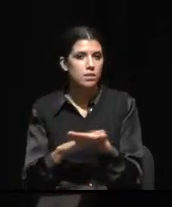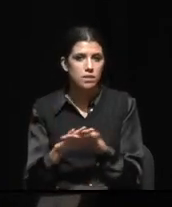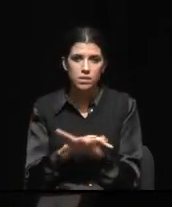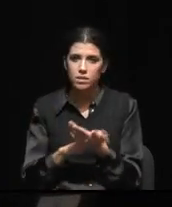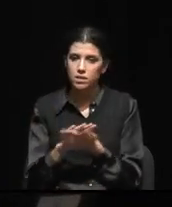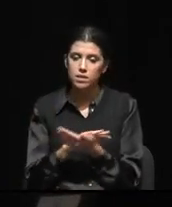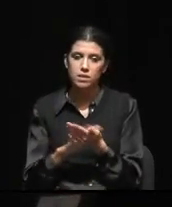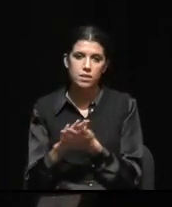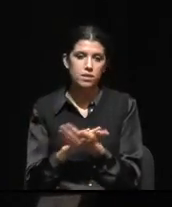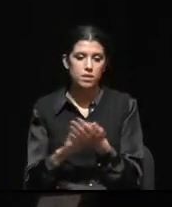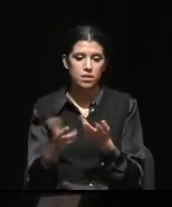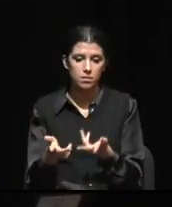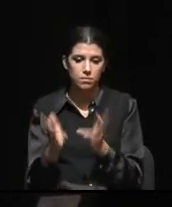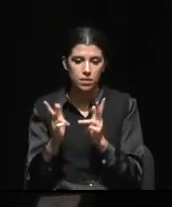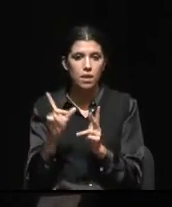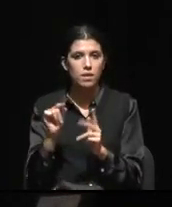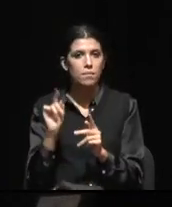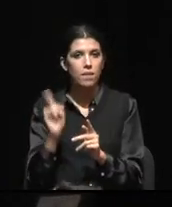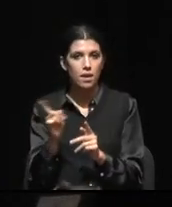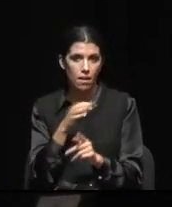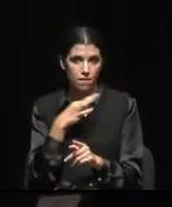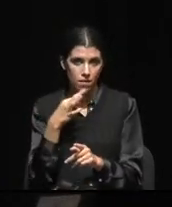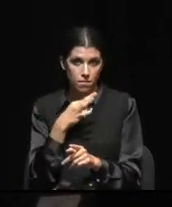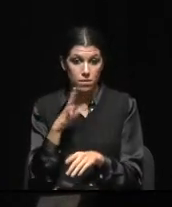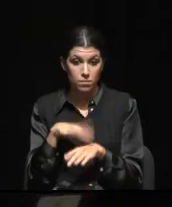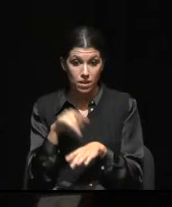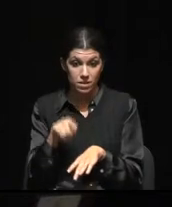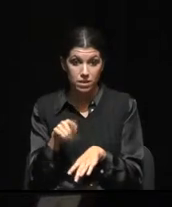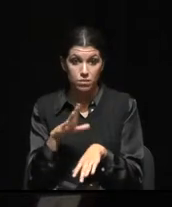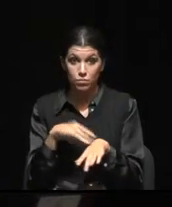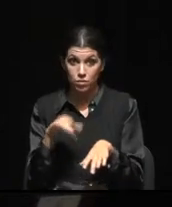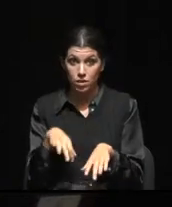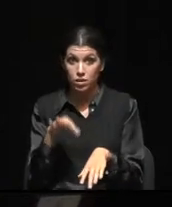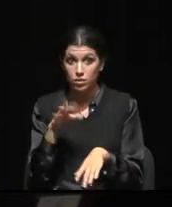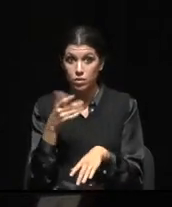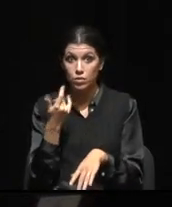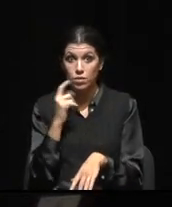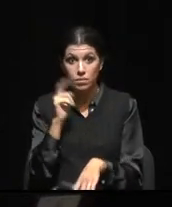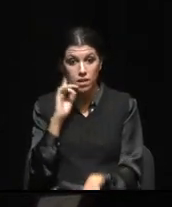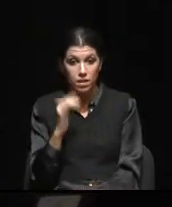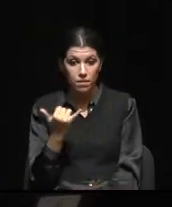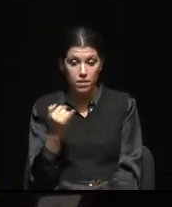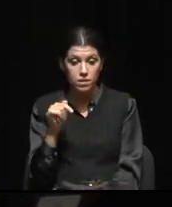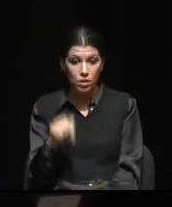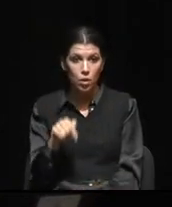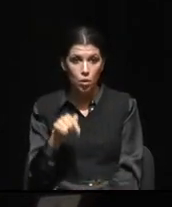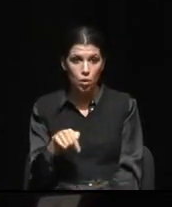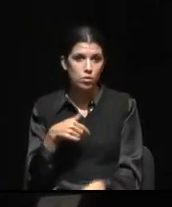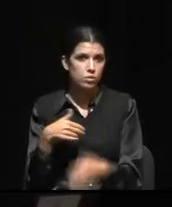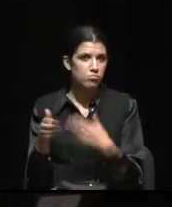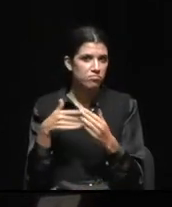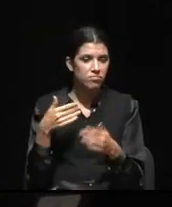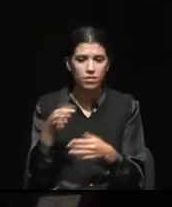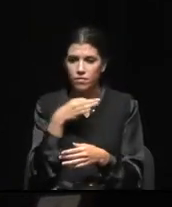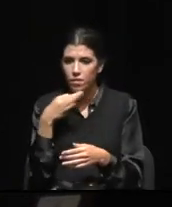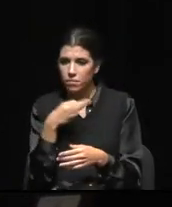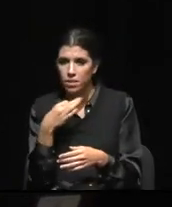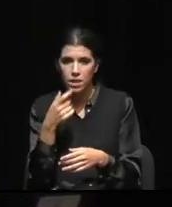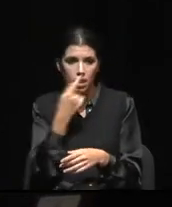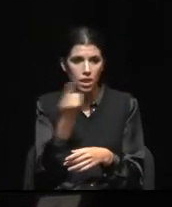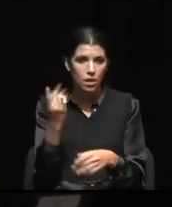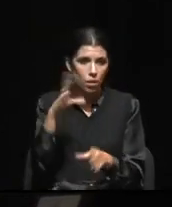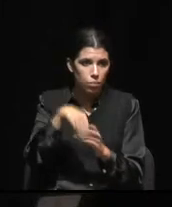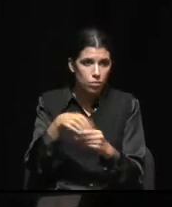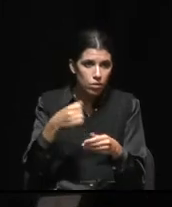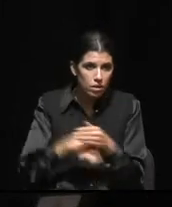de da Liberdade também é a família e por isso mesmo é graças ao 25 de Abril que hoje independentemente da família em que cada um de